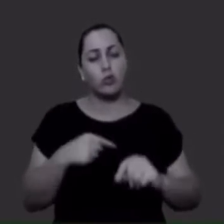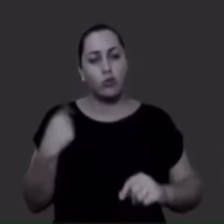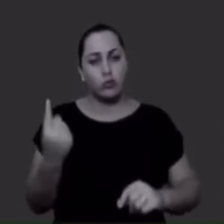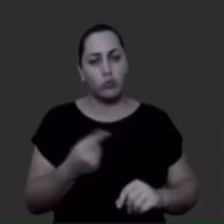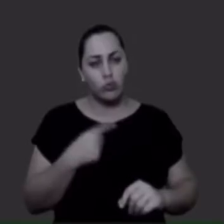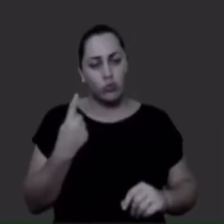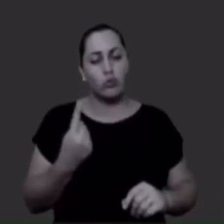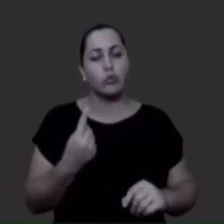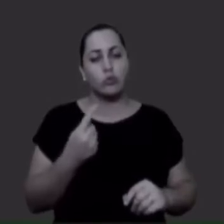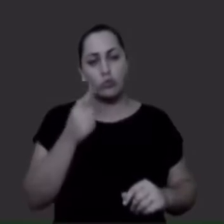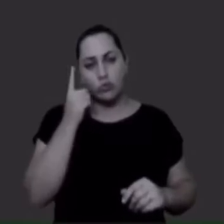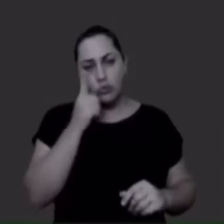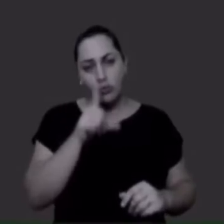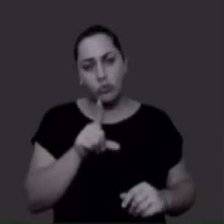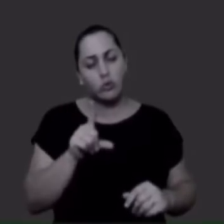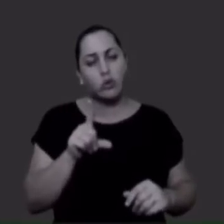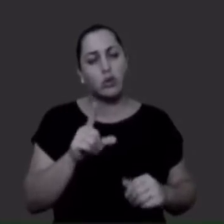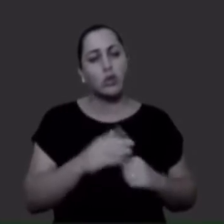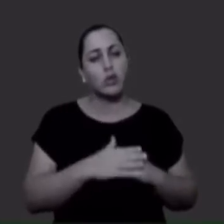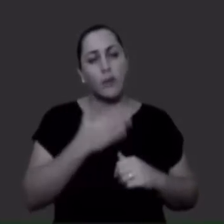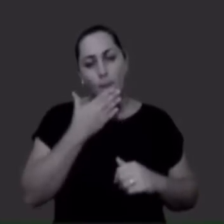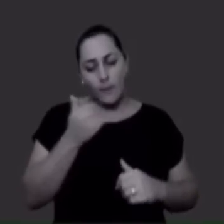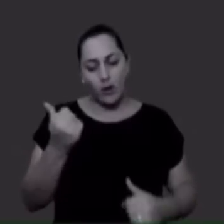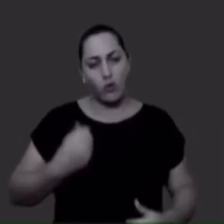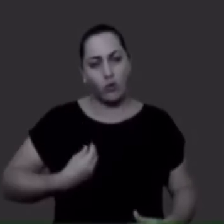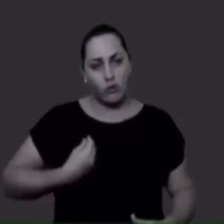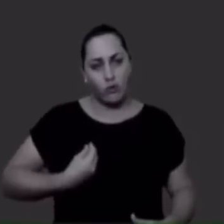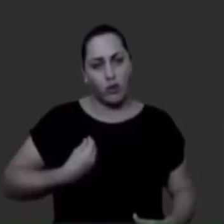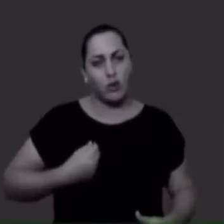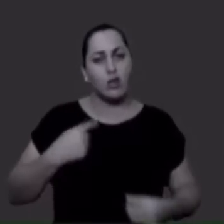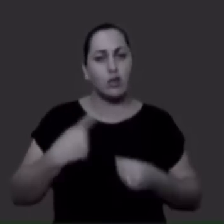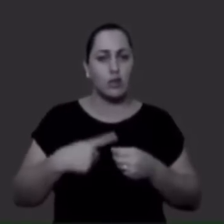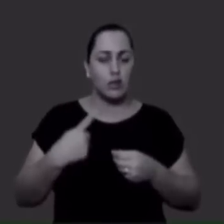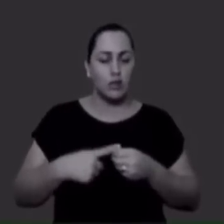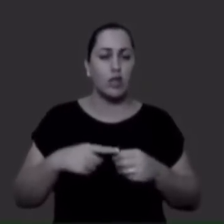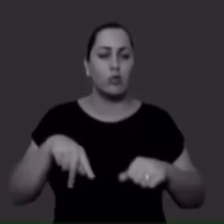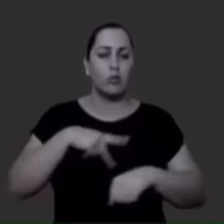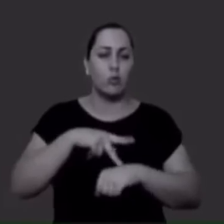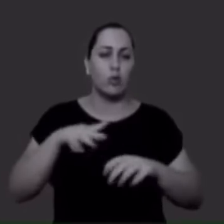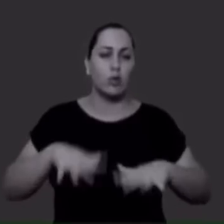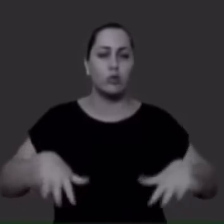de melhores condições de vida na nossa cidade e no nosso país. Obrigado, presidente.